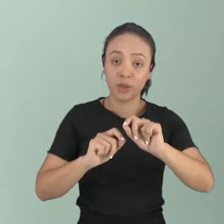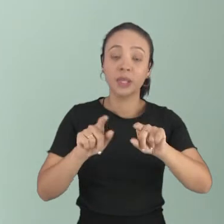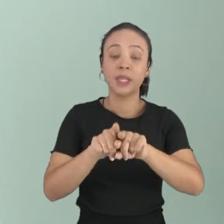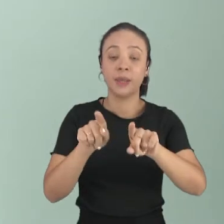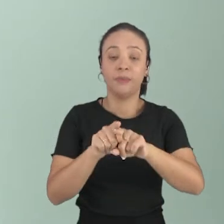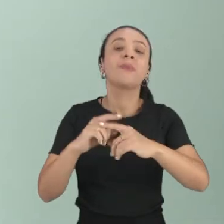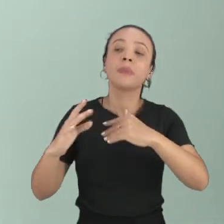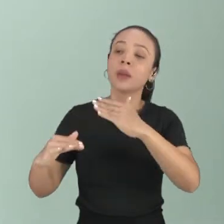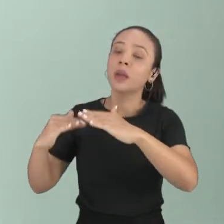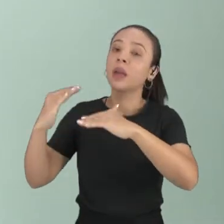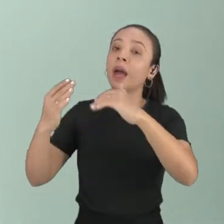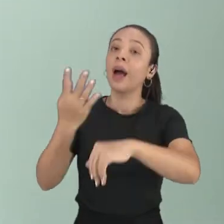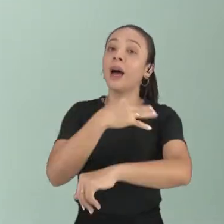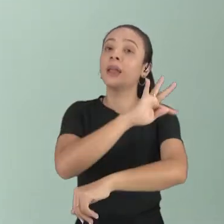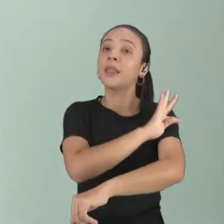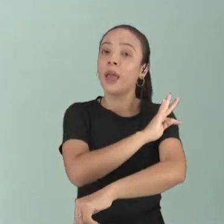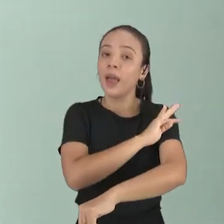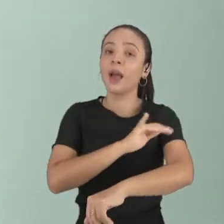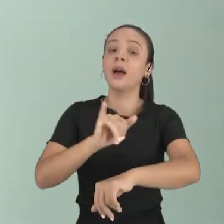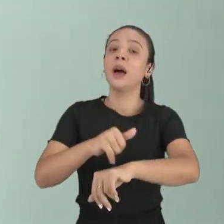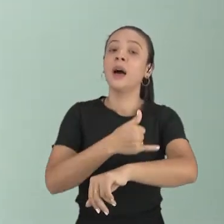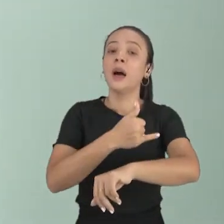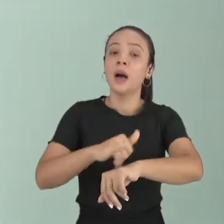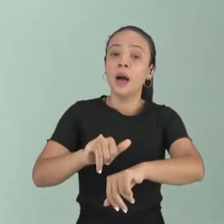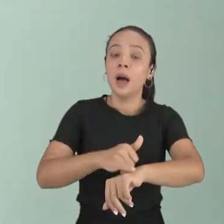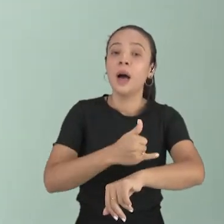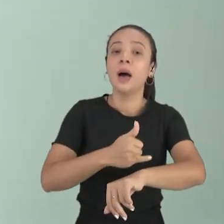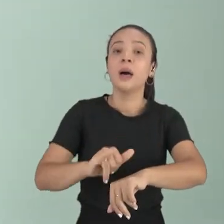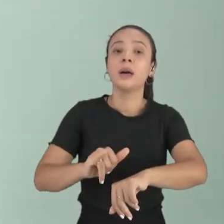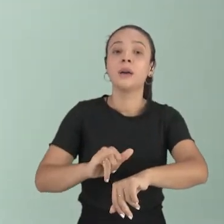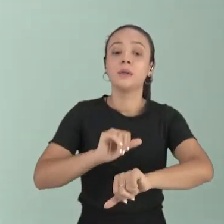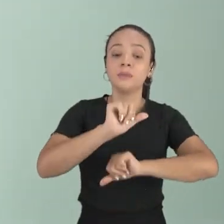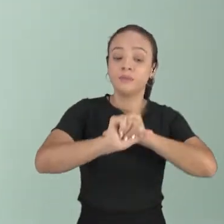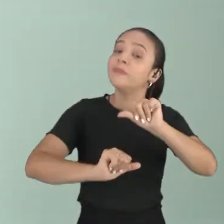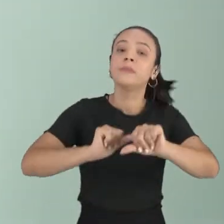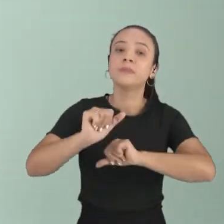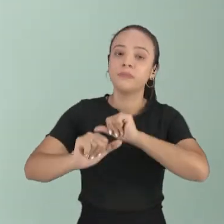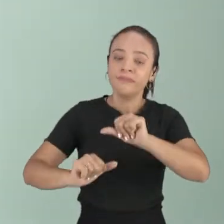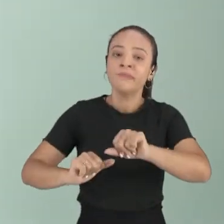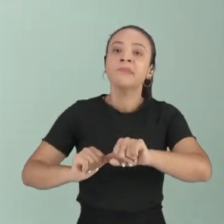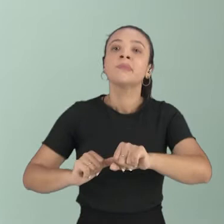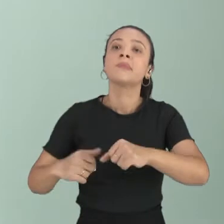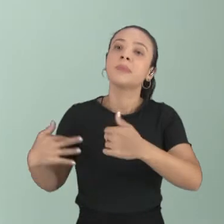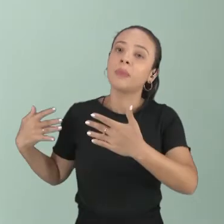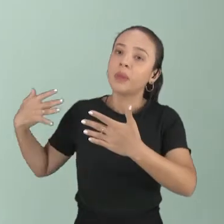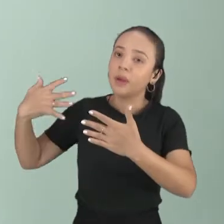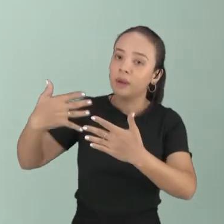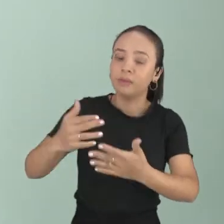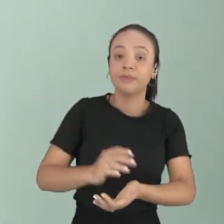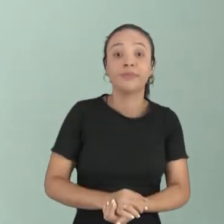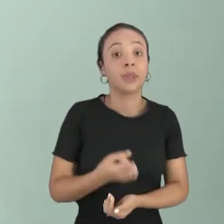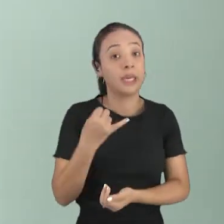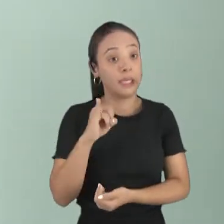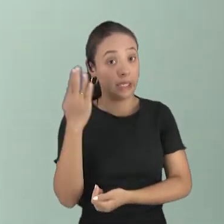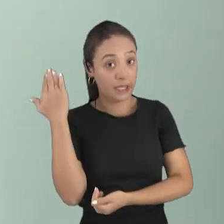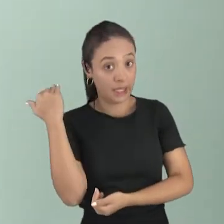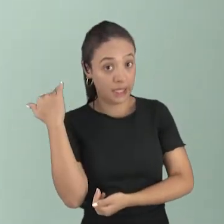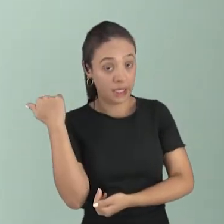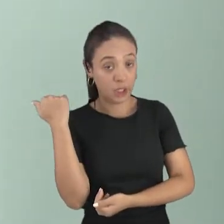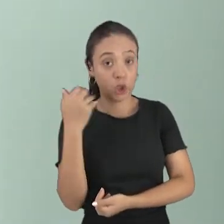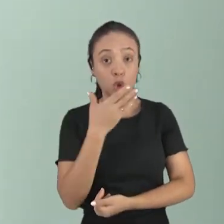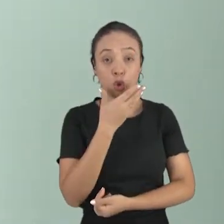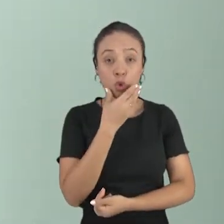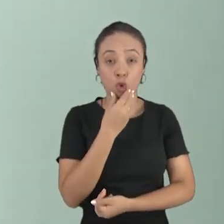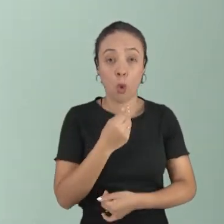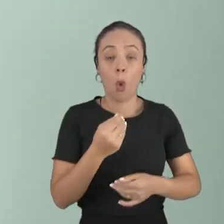técnica que ele experimentou foi se modificando no decorrer do tempo. Se outrora os homens da